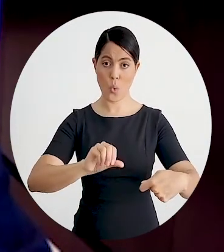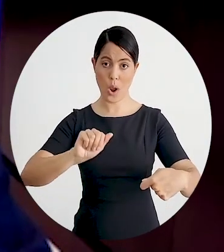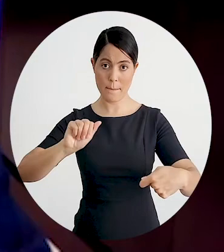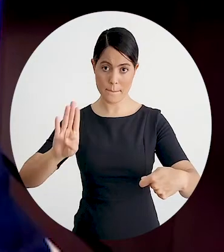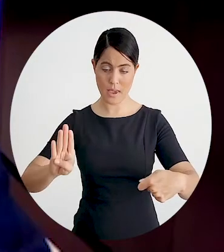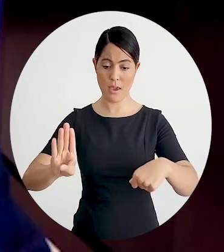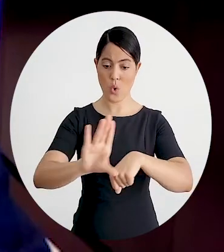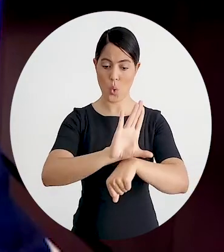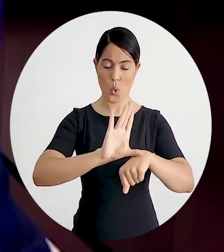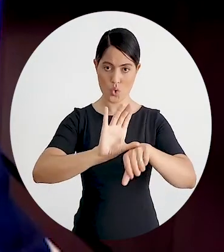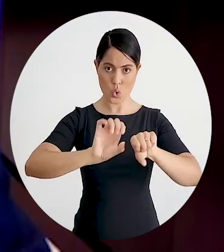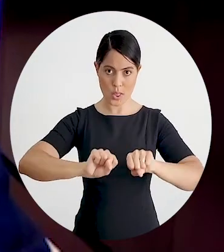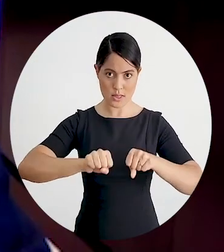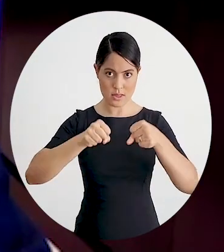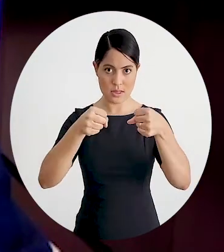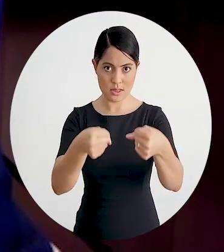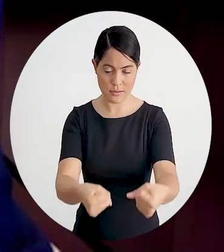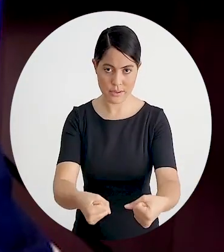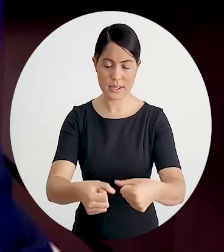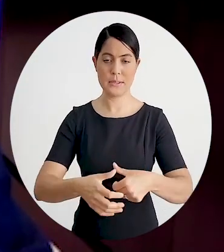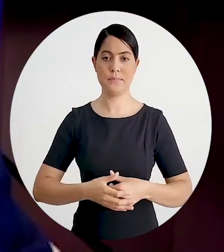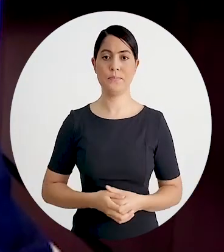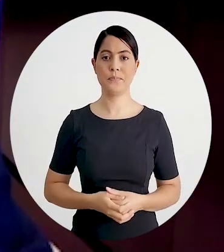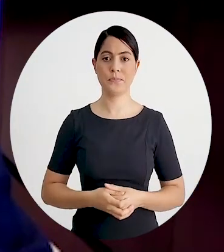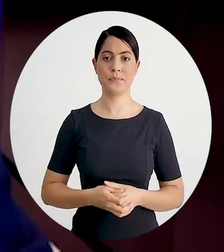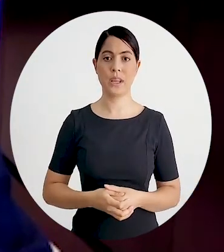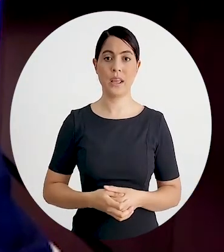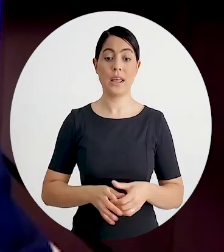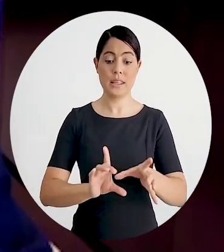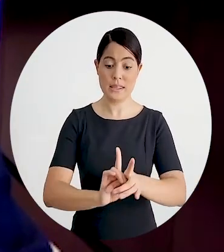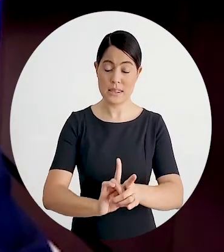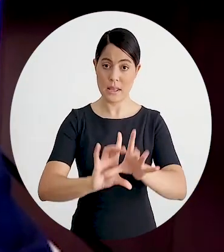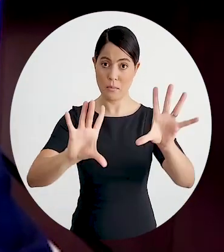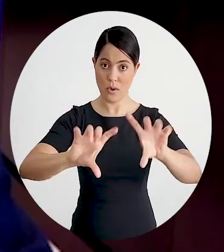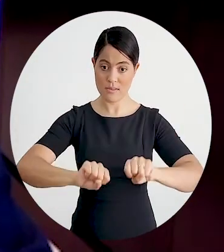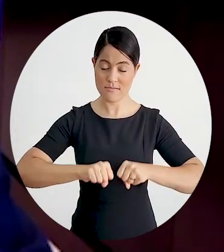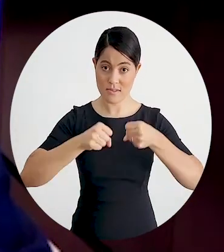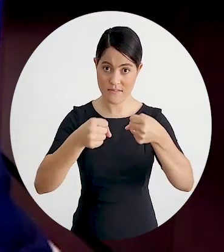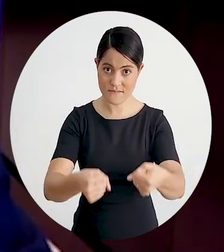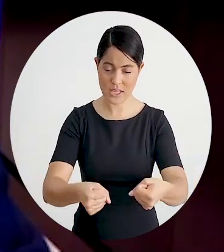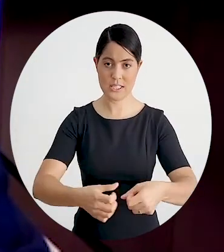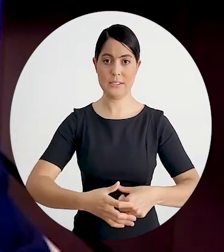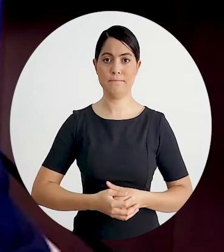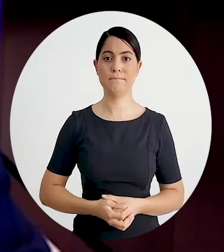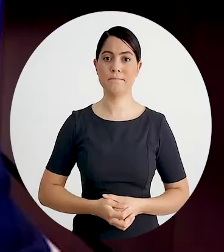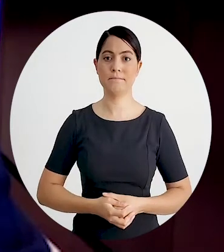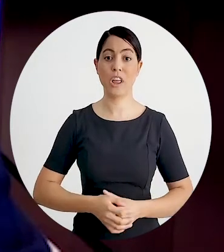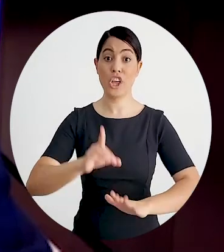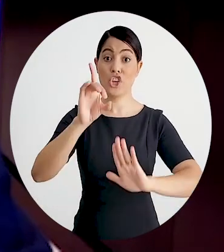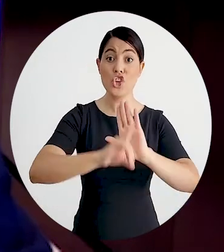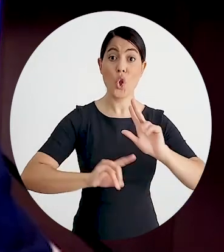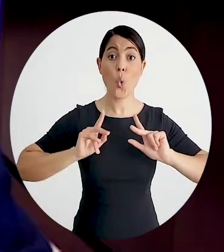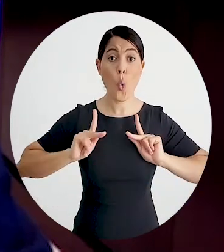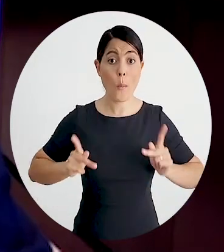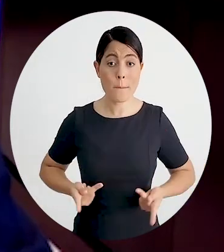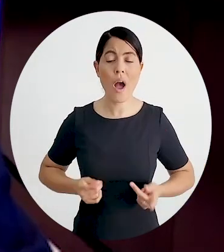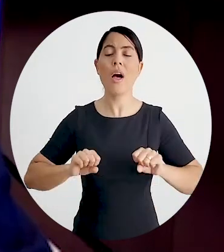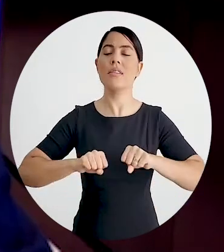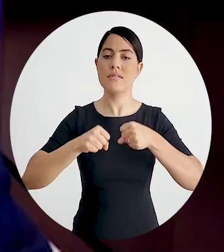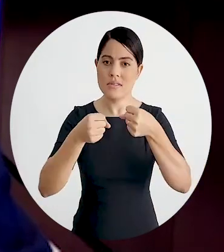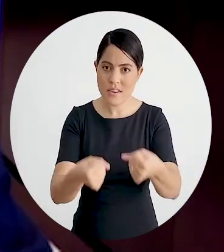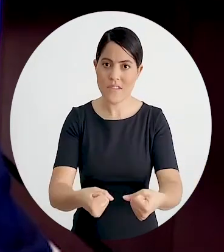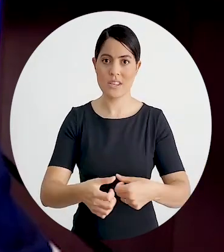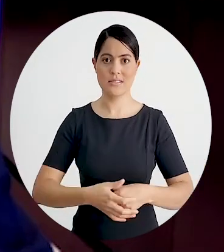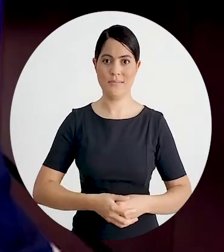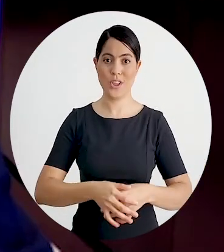a Constituição, a ordem jurídica do Estado Democrático de Direito, os direitos